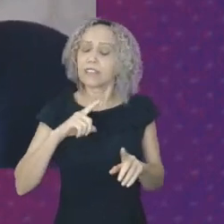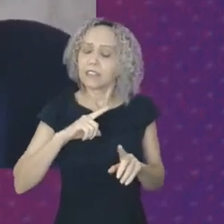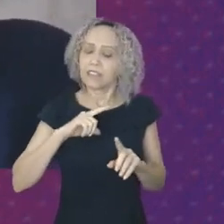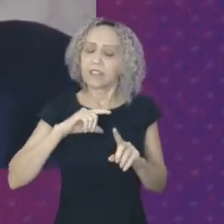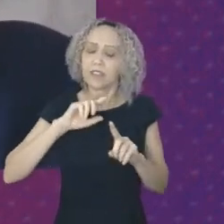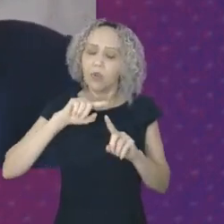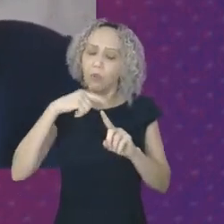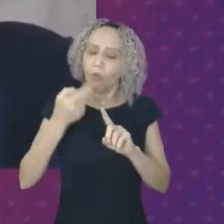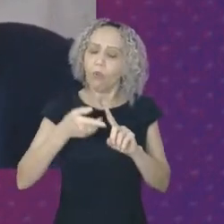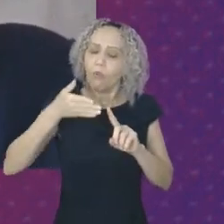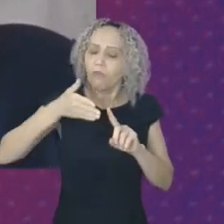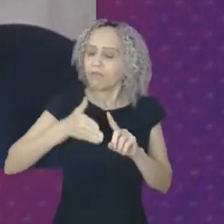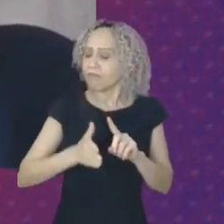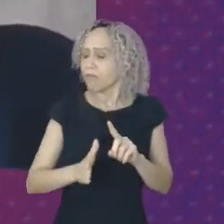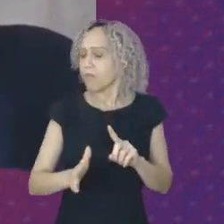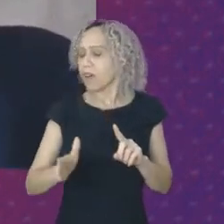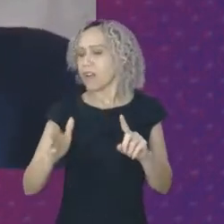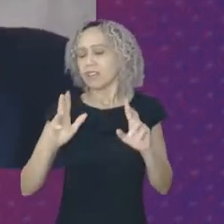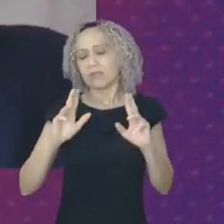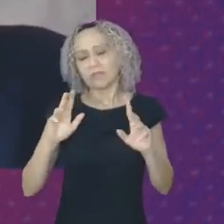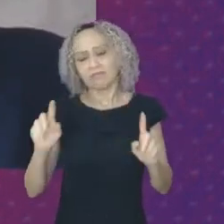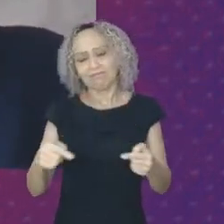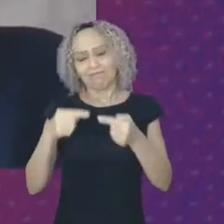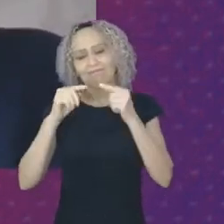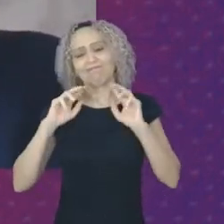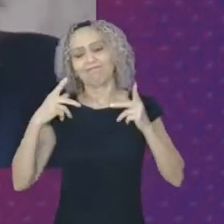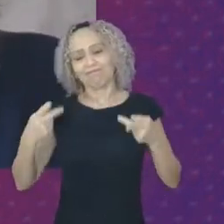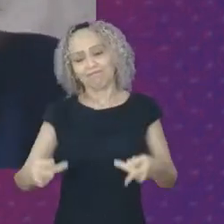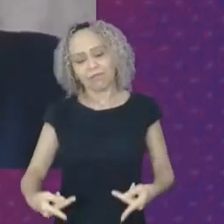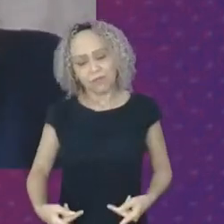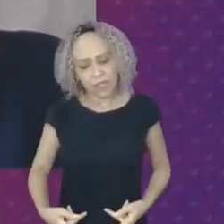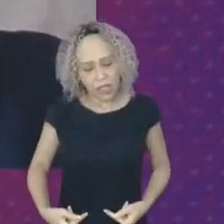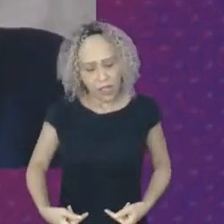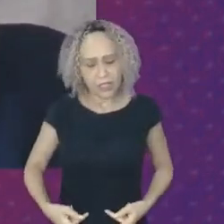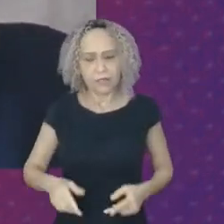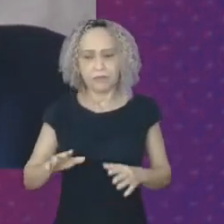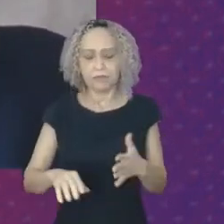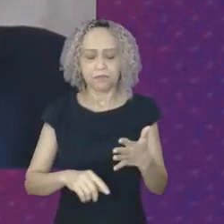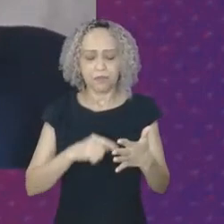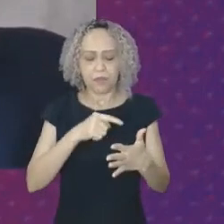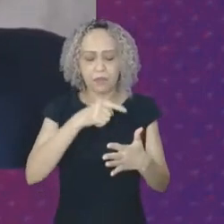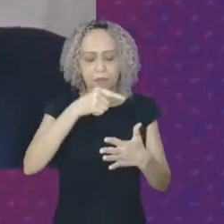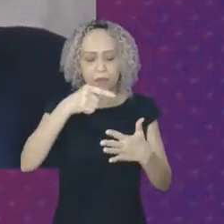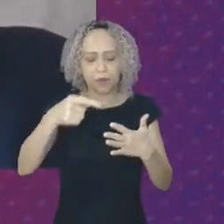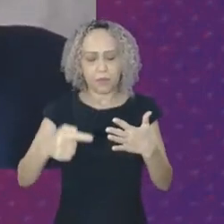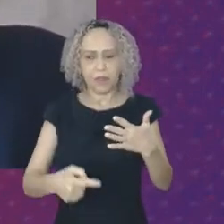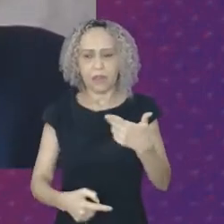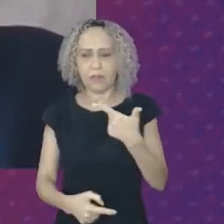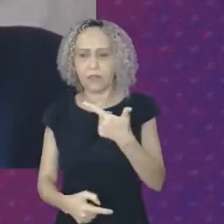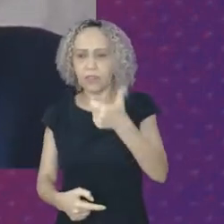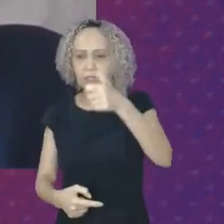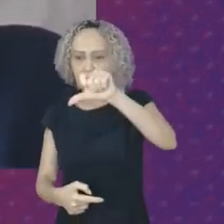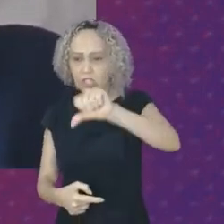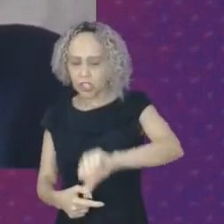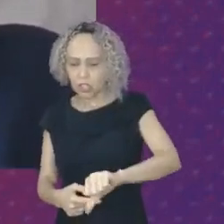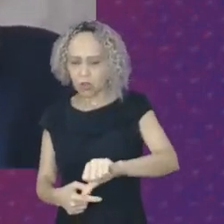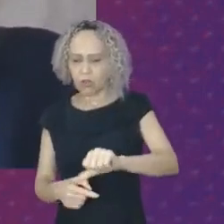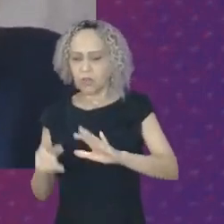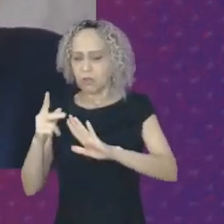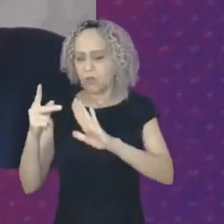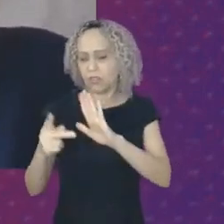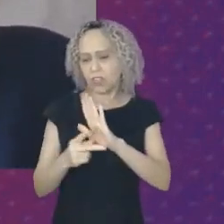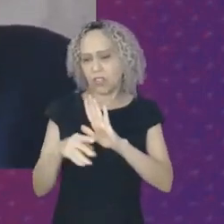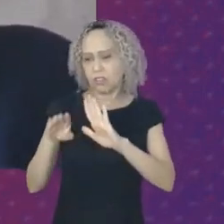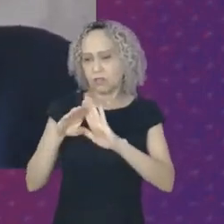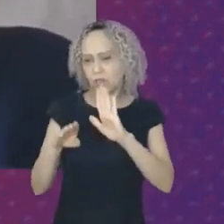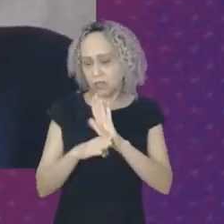as mulheres. Então, isso falando um pouco, foram diversos, né? Foram 29 iniciativas projetos e programas lançados, inclusive